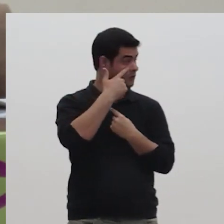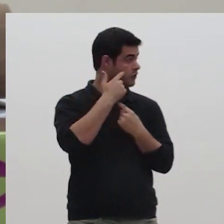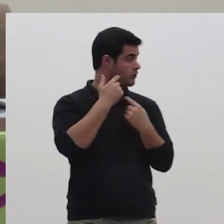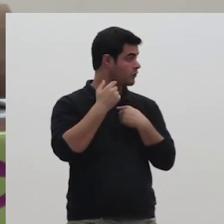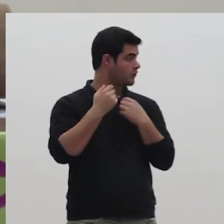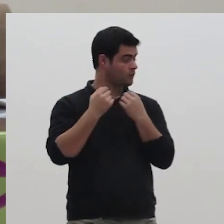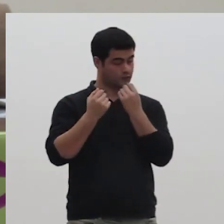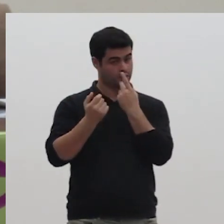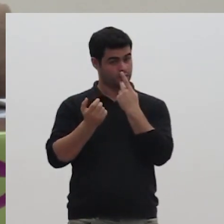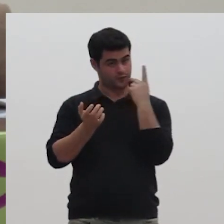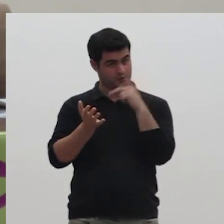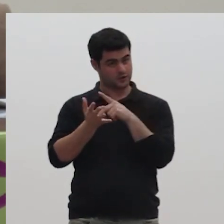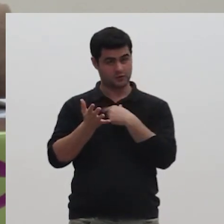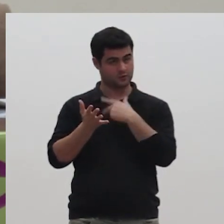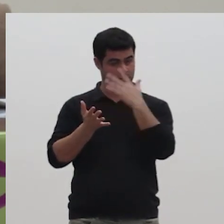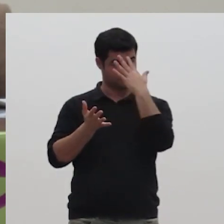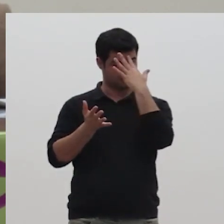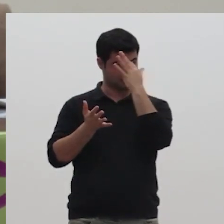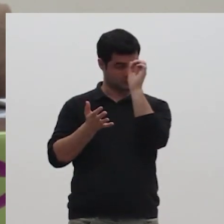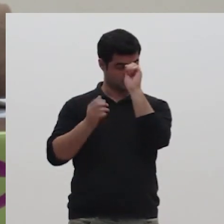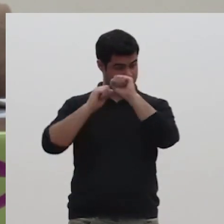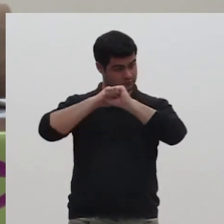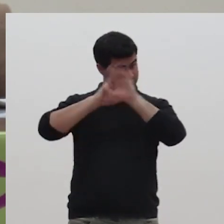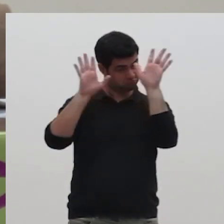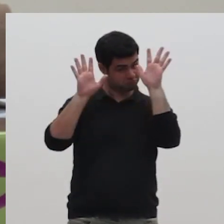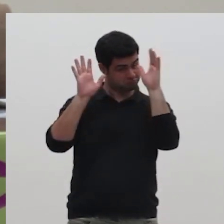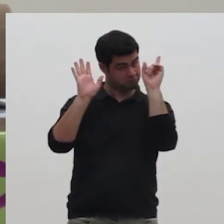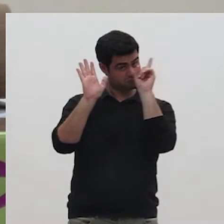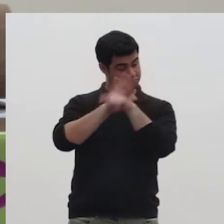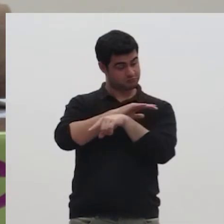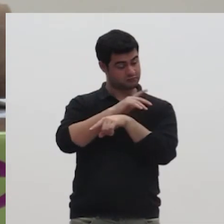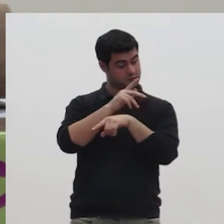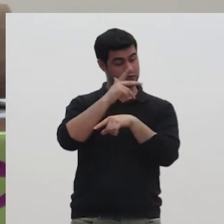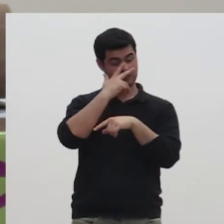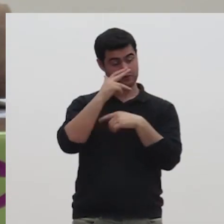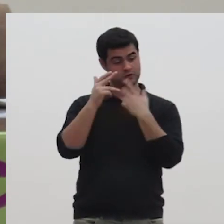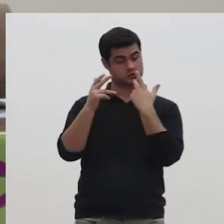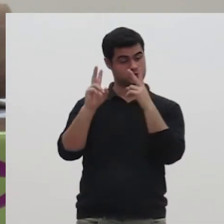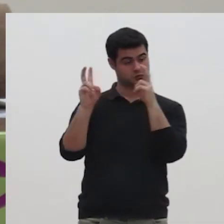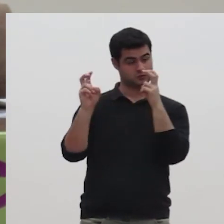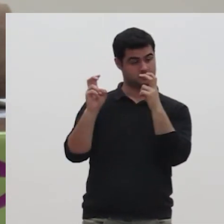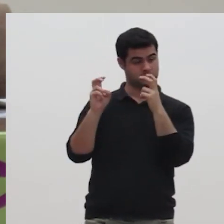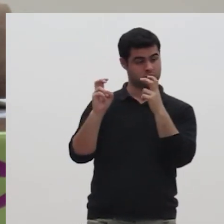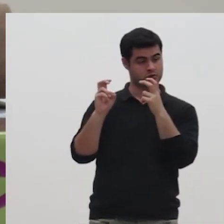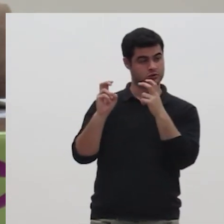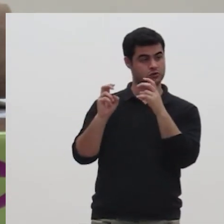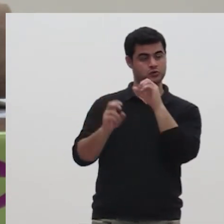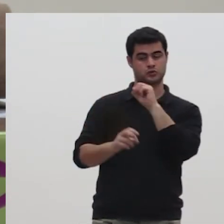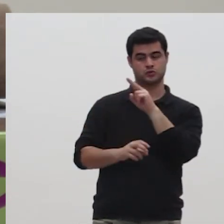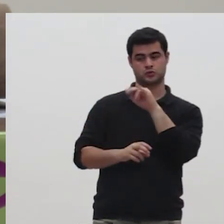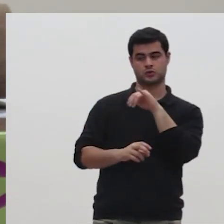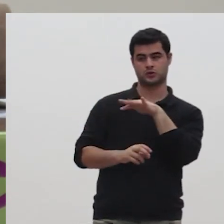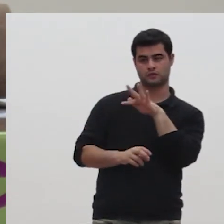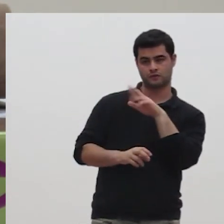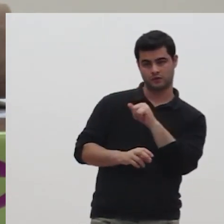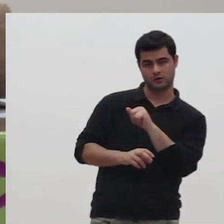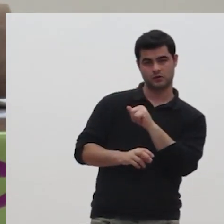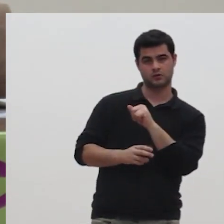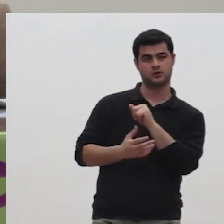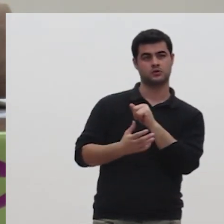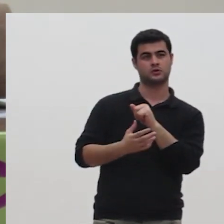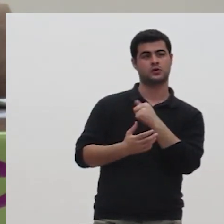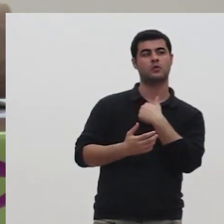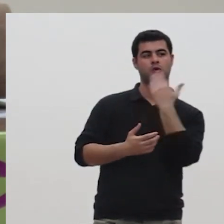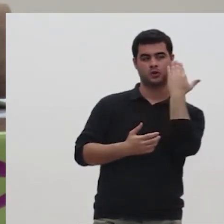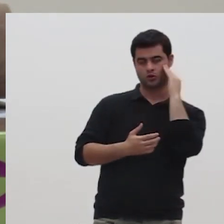que não sei se peguei exatamente o espírito da pergunta. O que eu vou falar sobre infraestrutura e sobre SUINFRA, essa parte que eu consegui aprender da